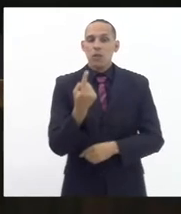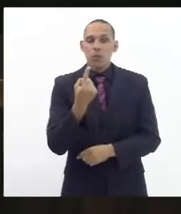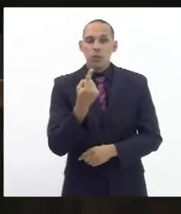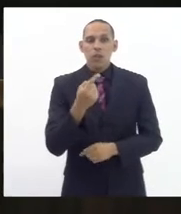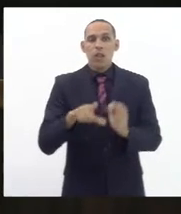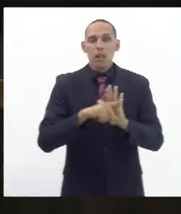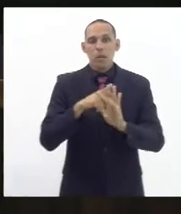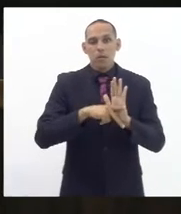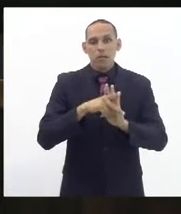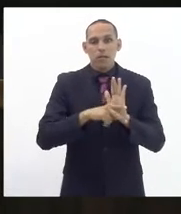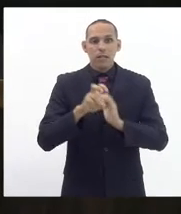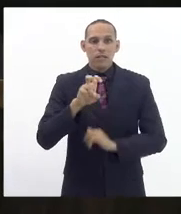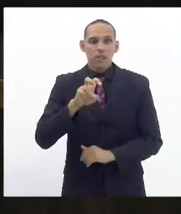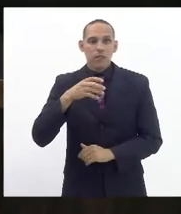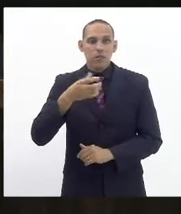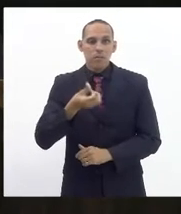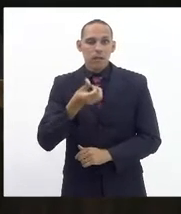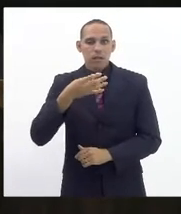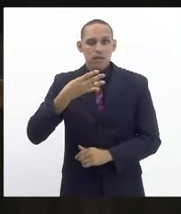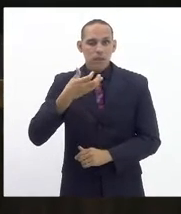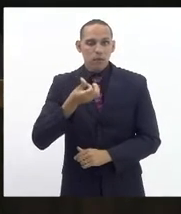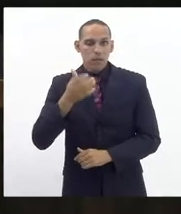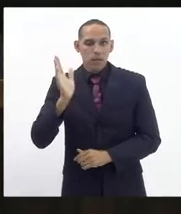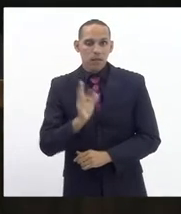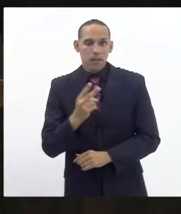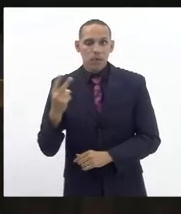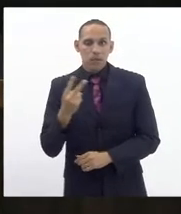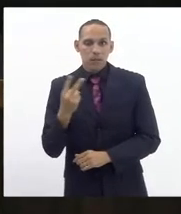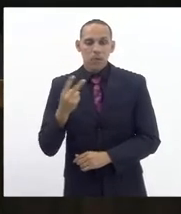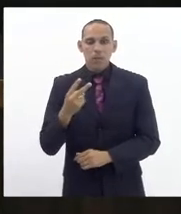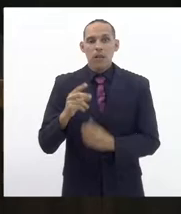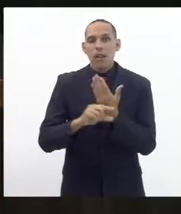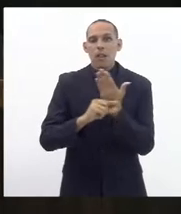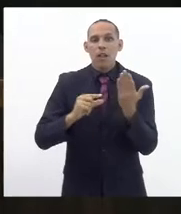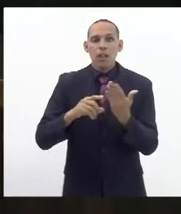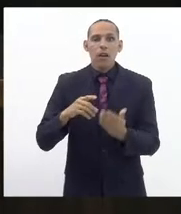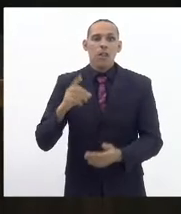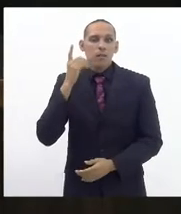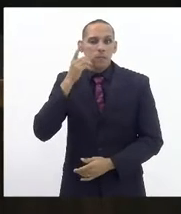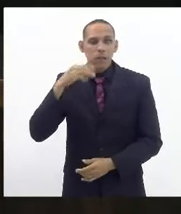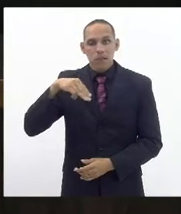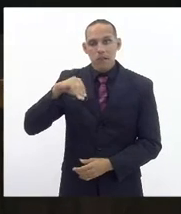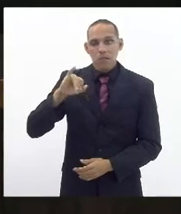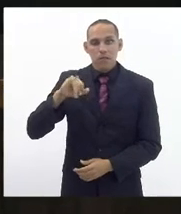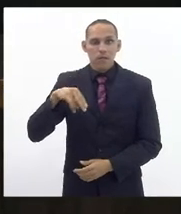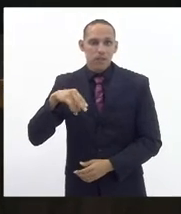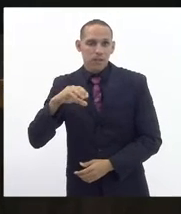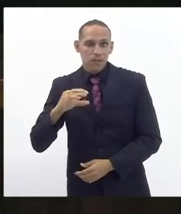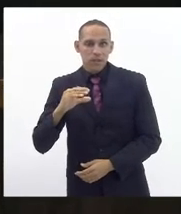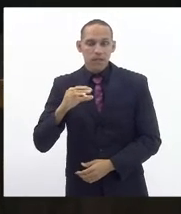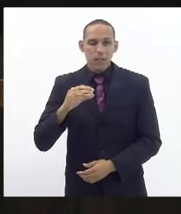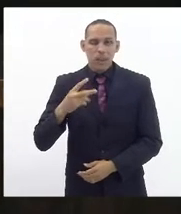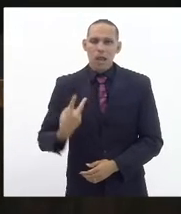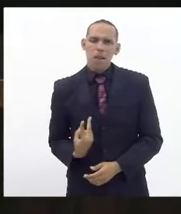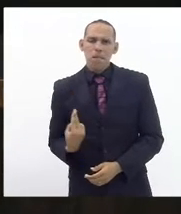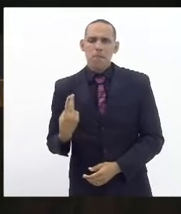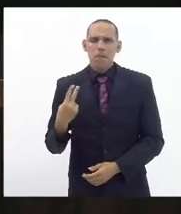de lei número 5646, de 2022, de autoria do deputado Carlos Mink, que considera a cirurgia